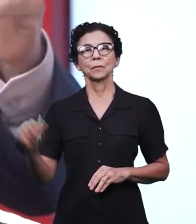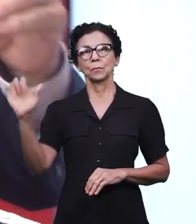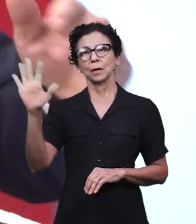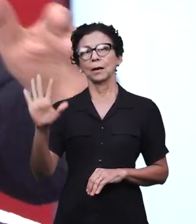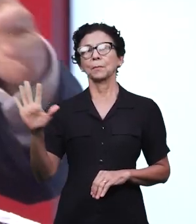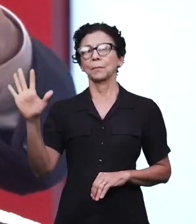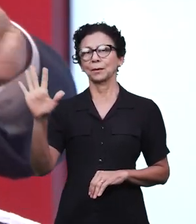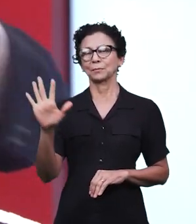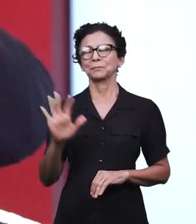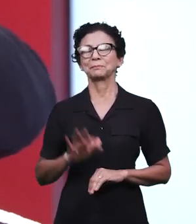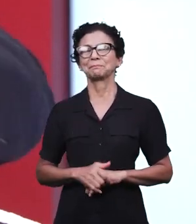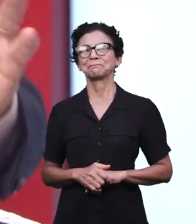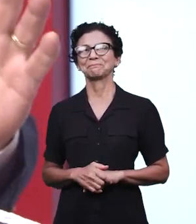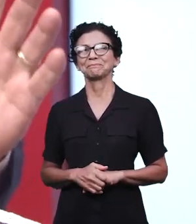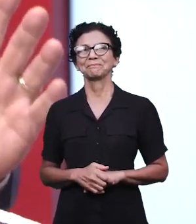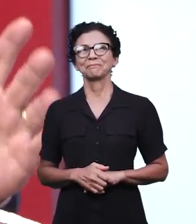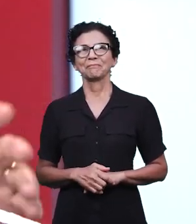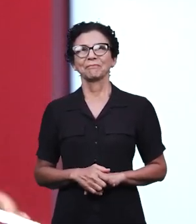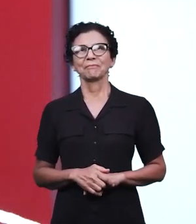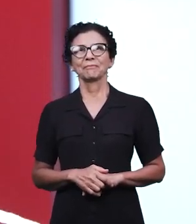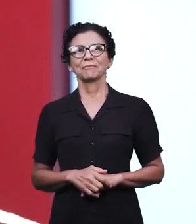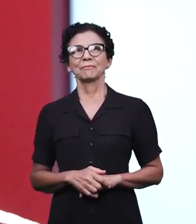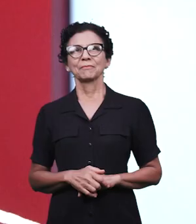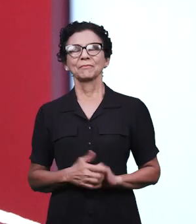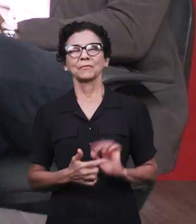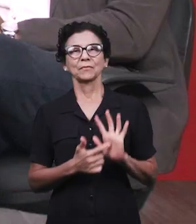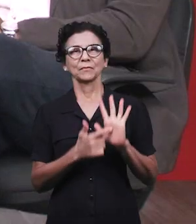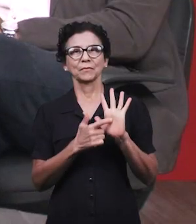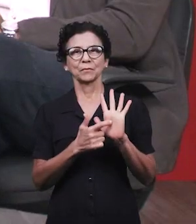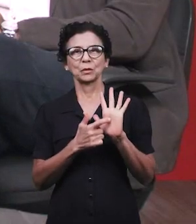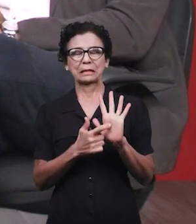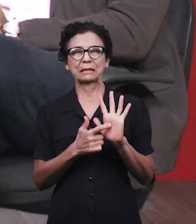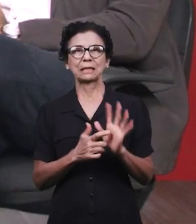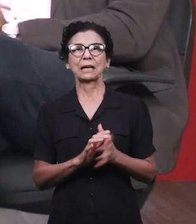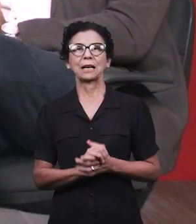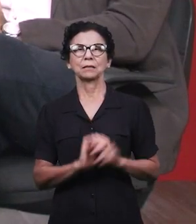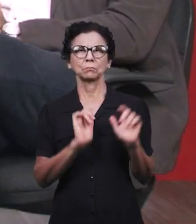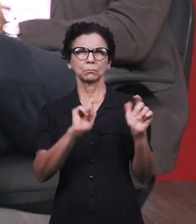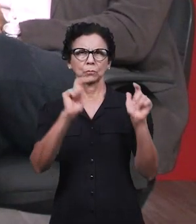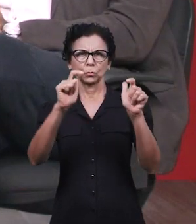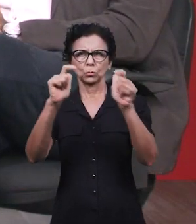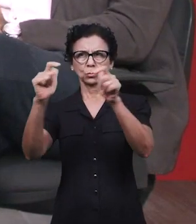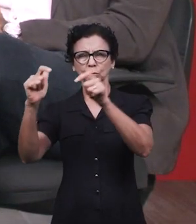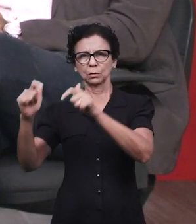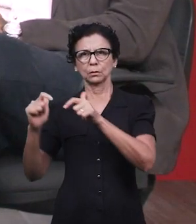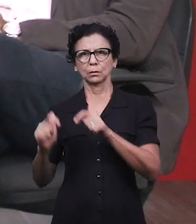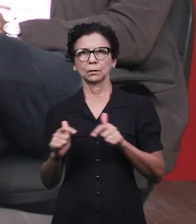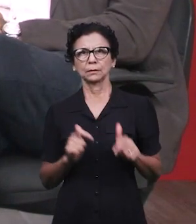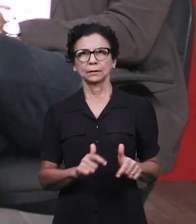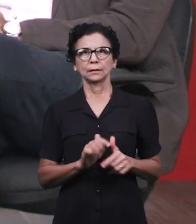que aconteceram nessas localidades. Só um detalhe aqui, no verso 34 diz que o navio tinha